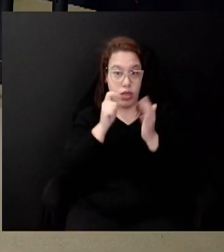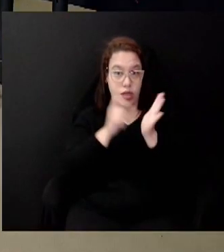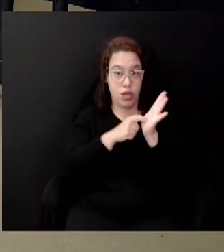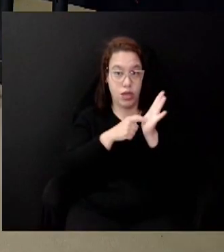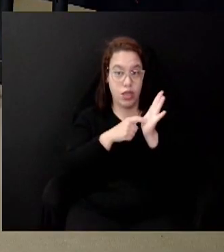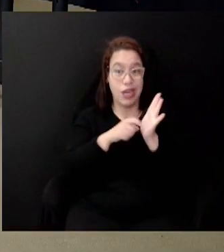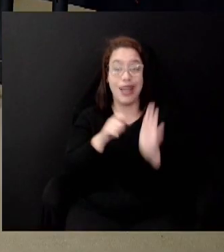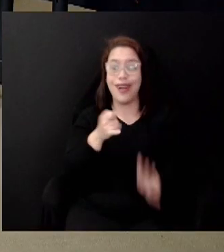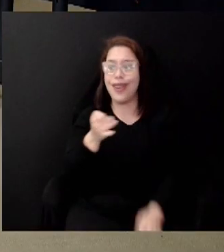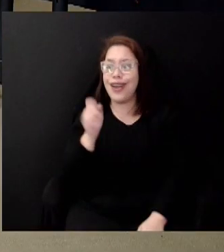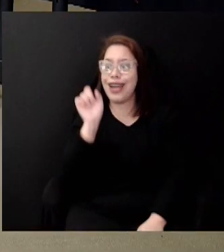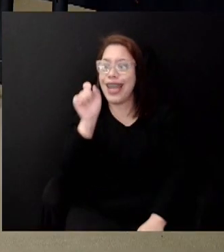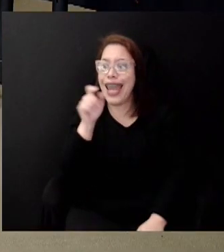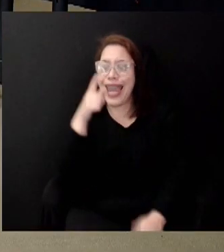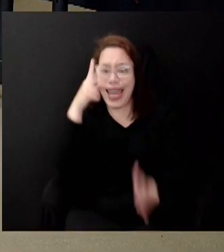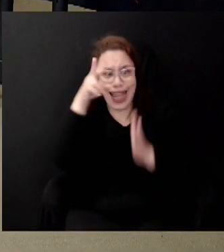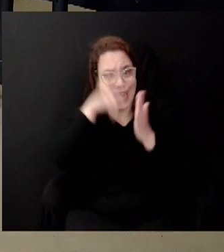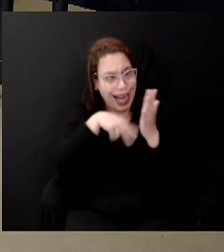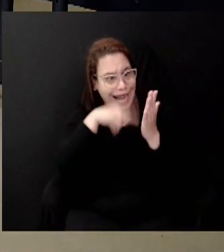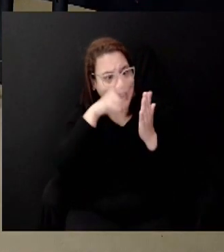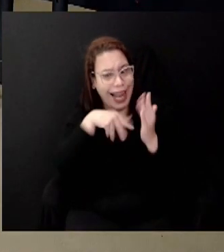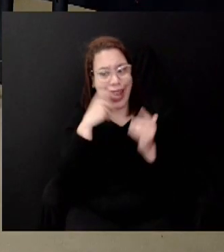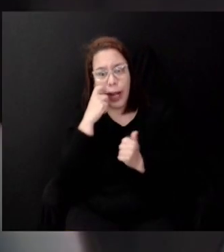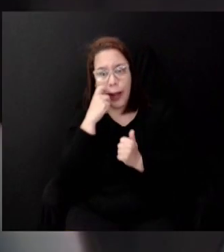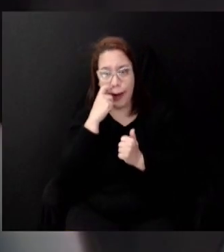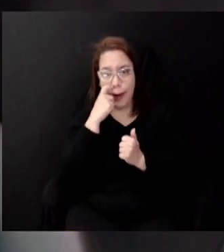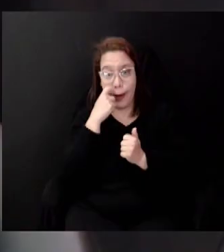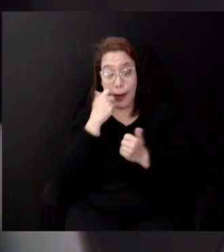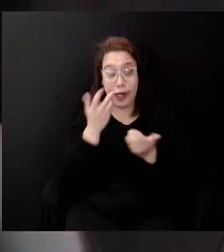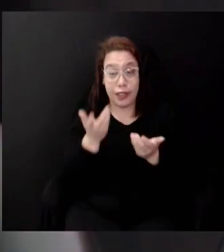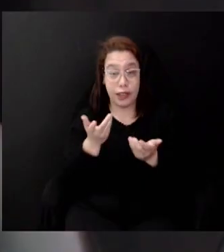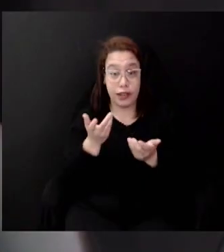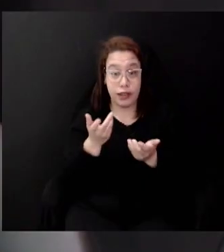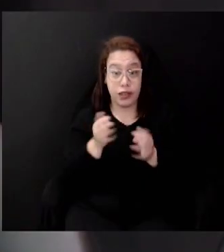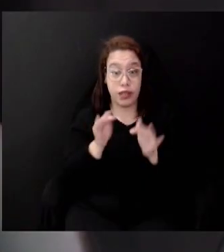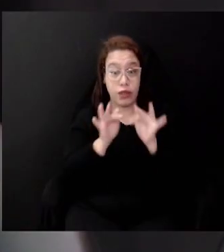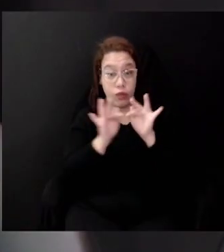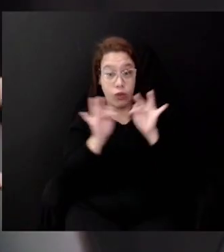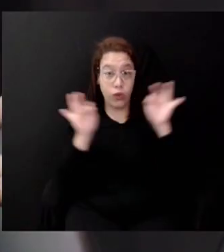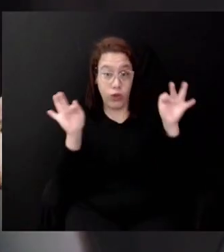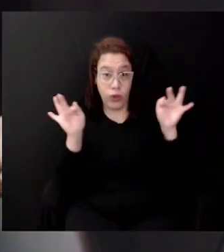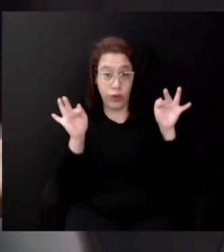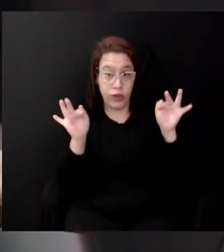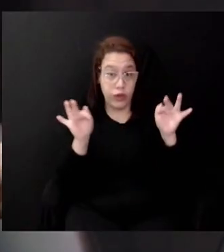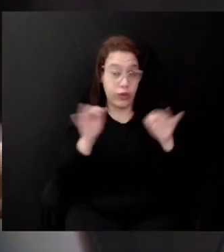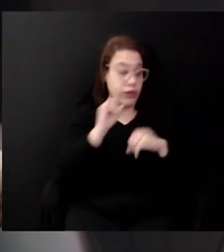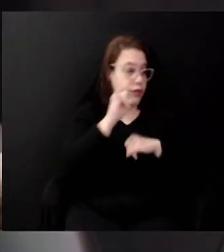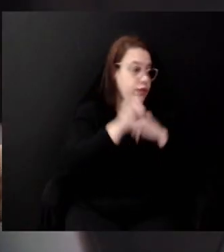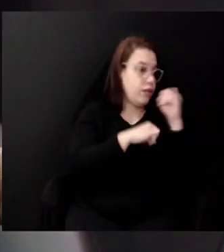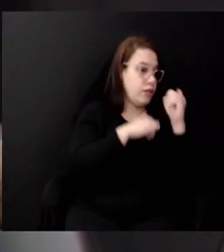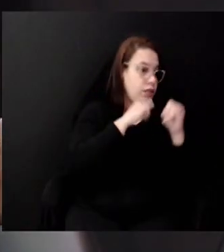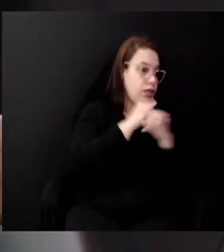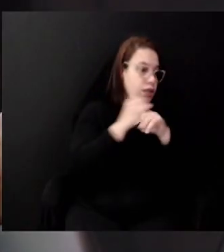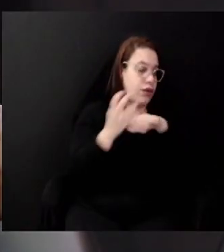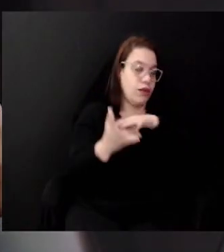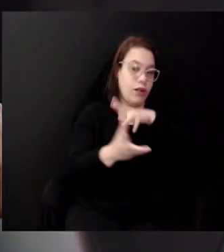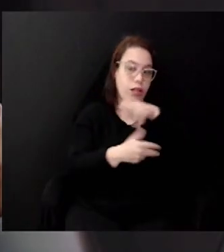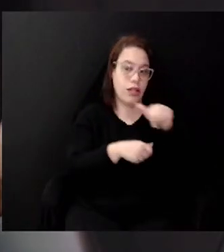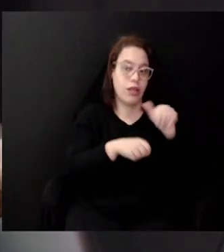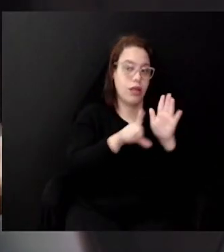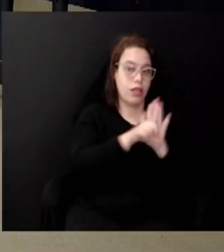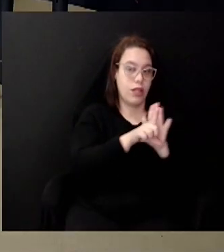lê? Né? E me veio uma frase, né, que assim, a internet não é terra sem lei, né, doutora Carolina?